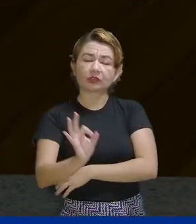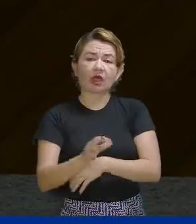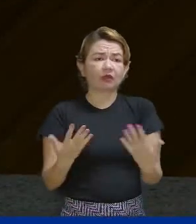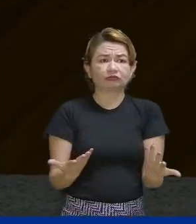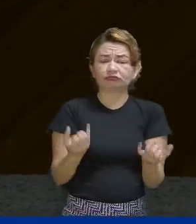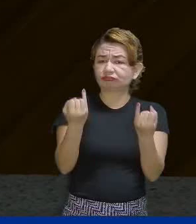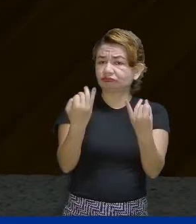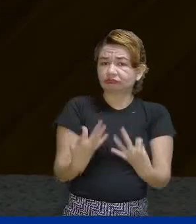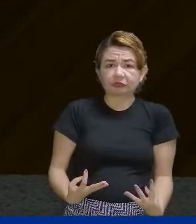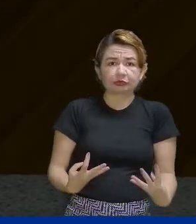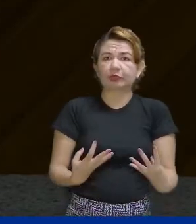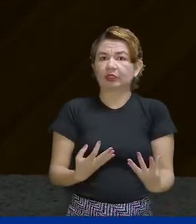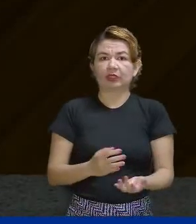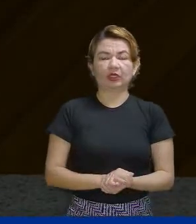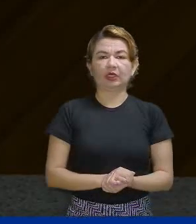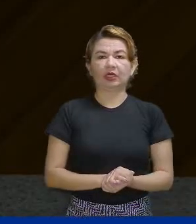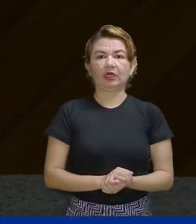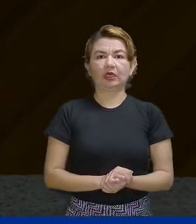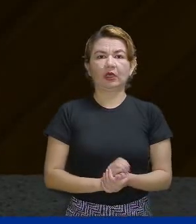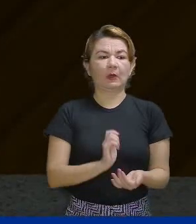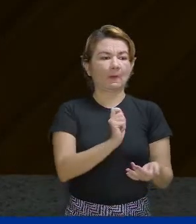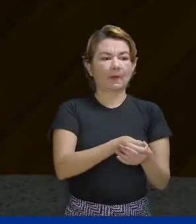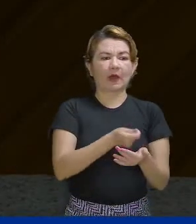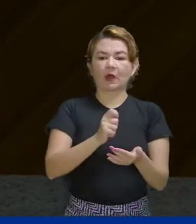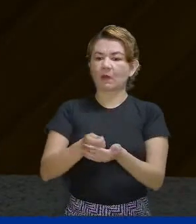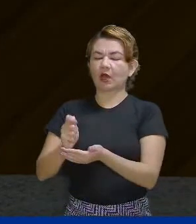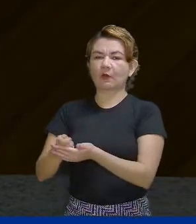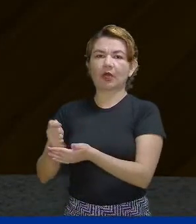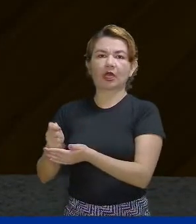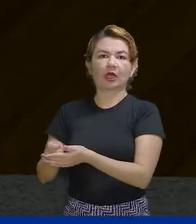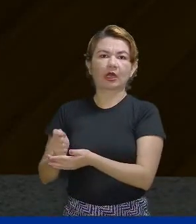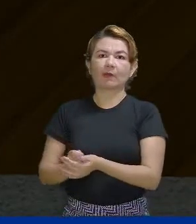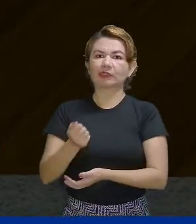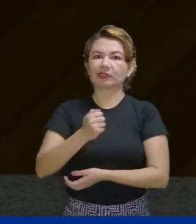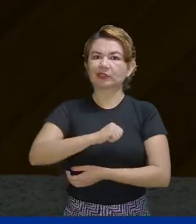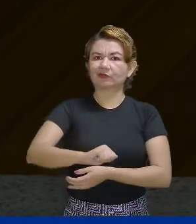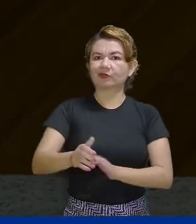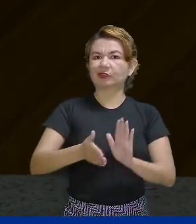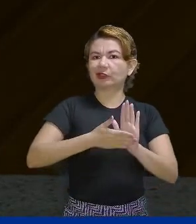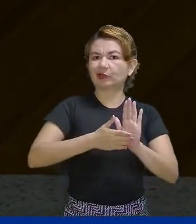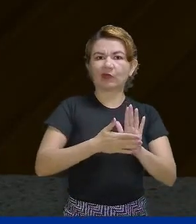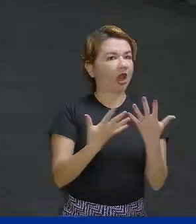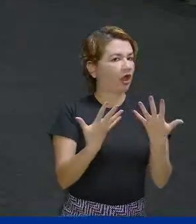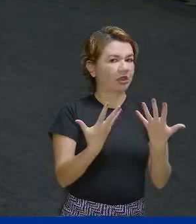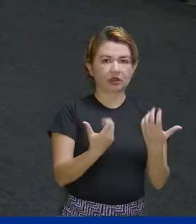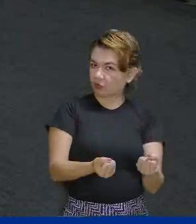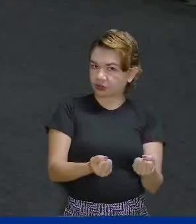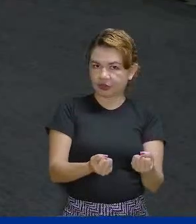se justificar a aplicação dos gastos nos termos que a defesa propõe, então, pelo não provimento.